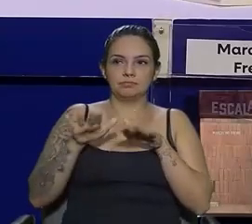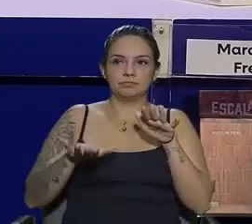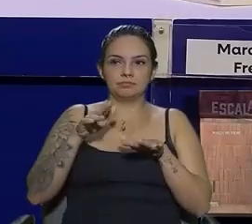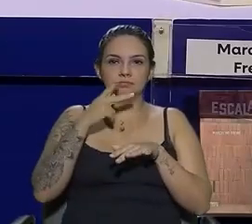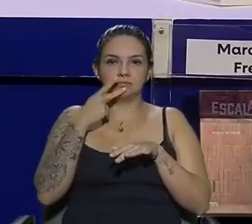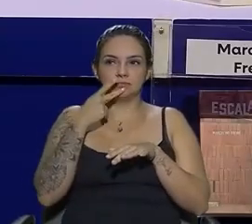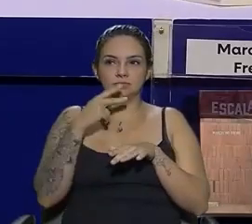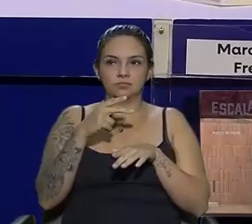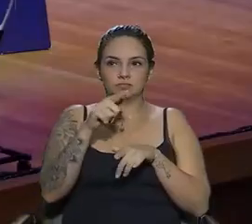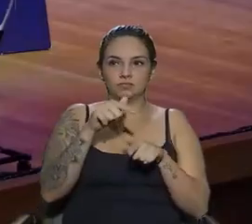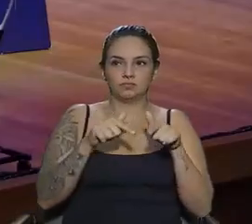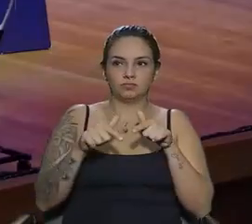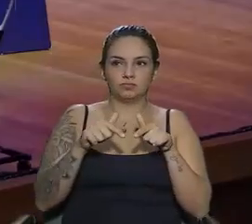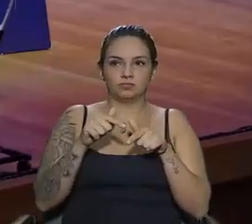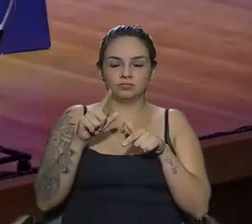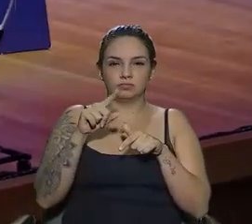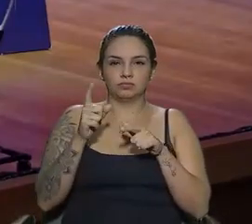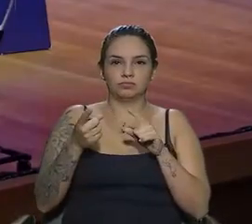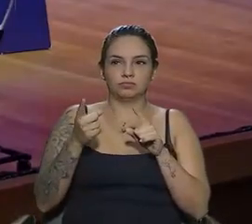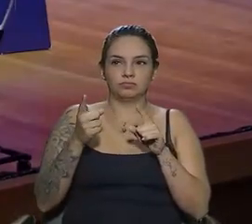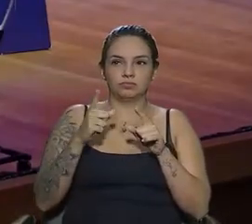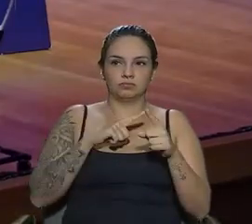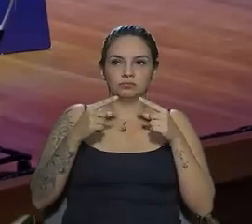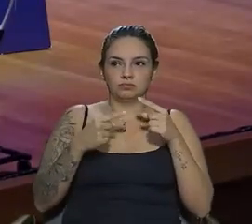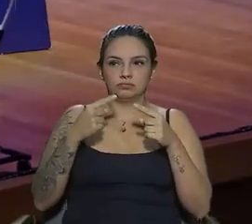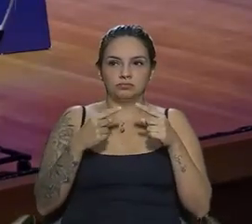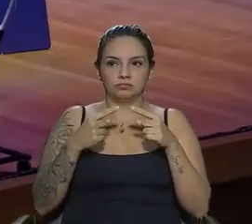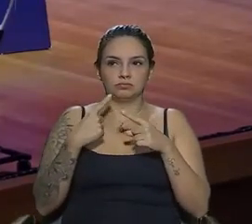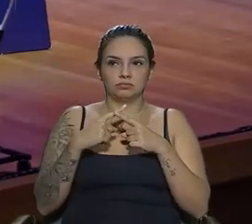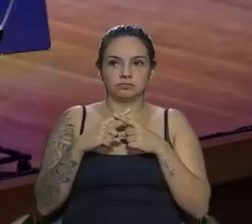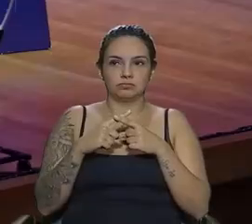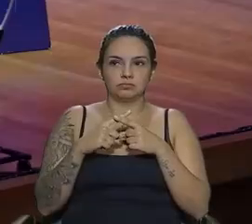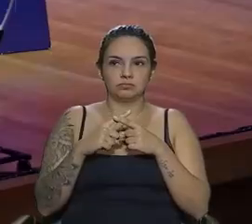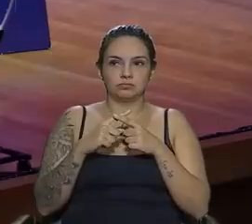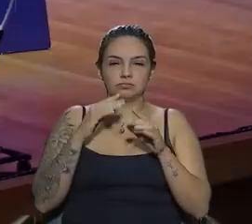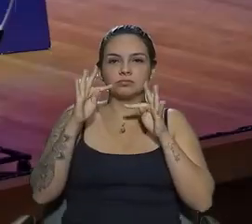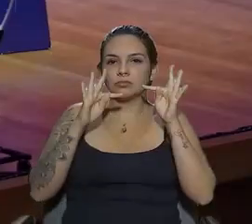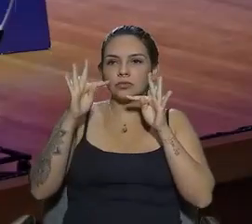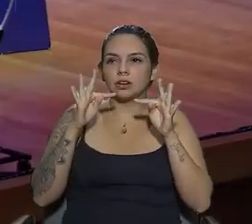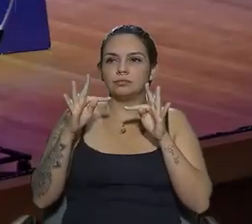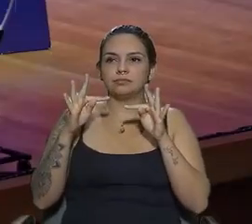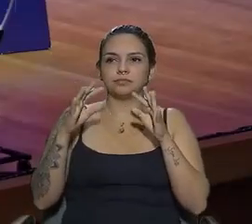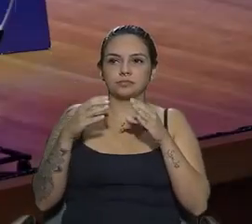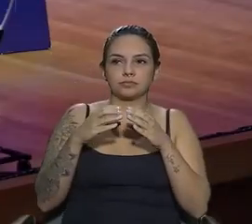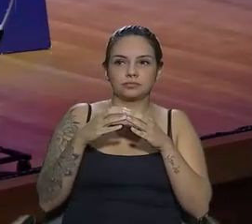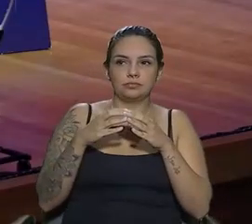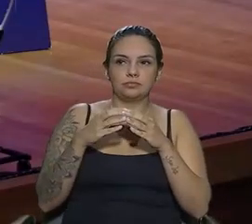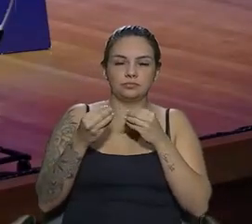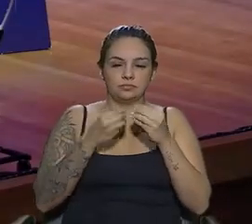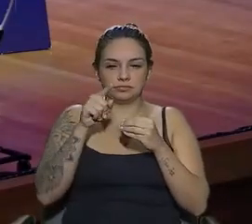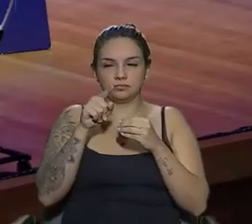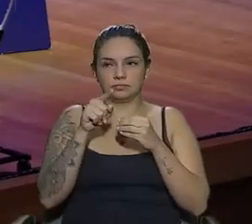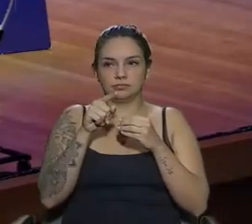vezes dizem que seu trabalho envolve algumas polêmicas, porque trata de grupos dissidentes. Como que é